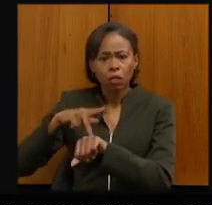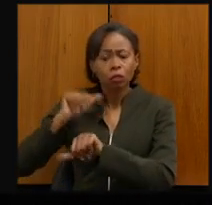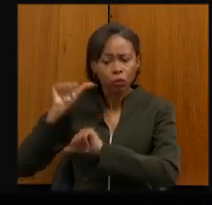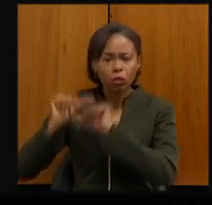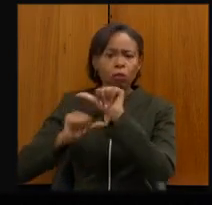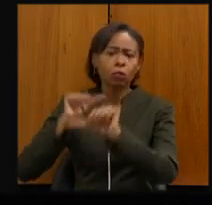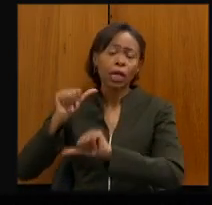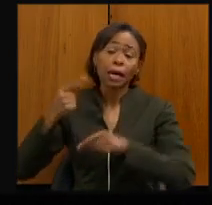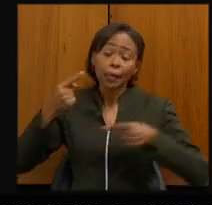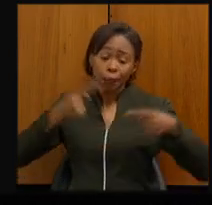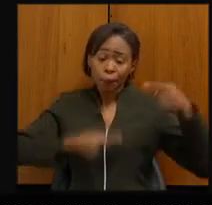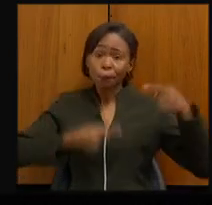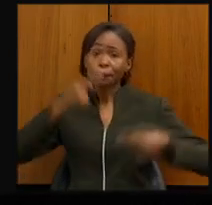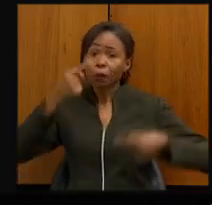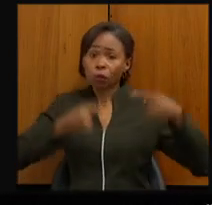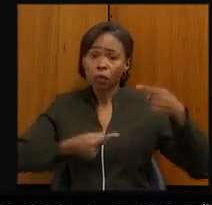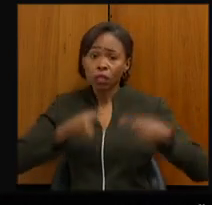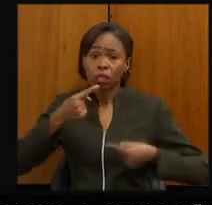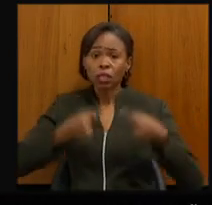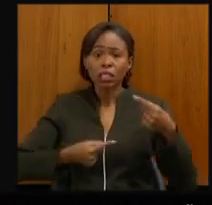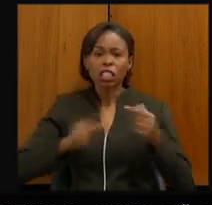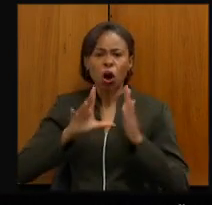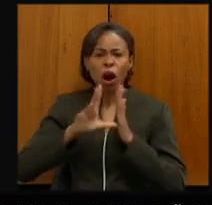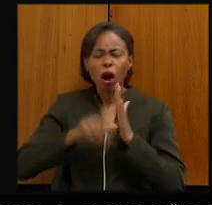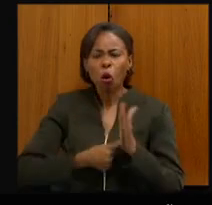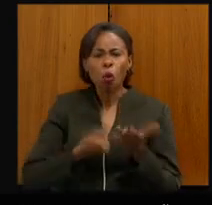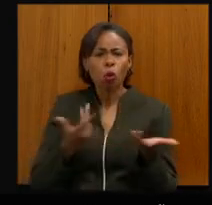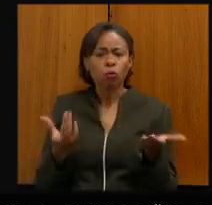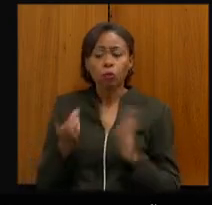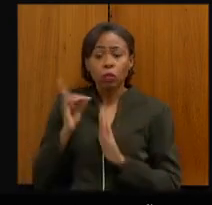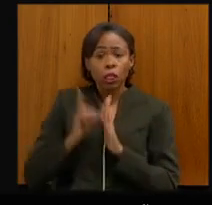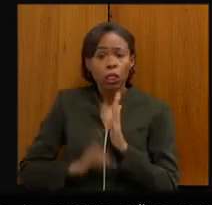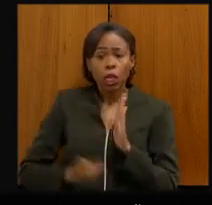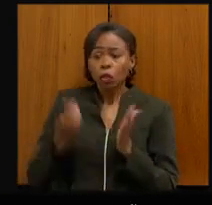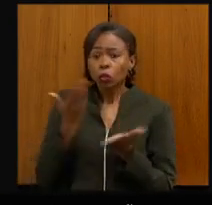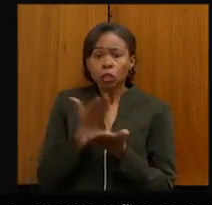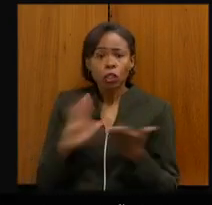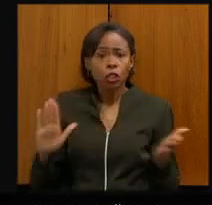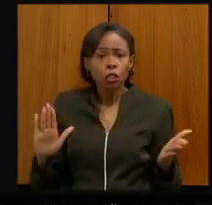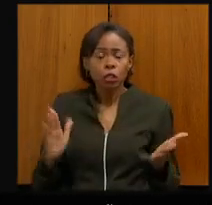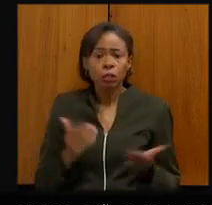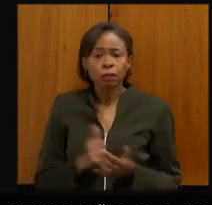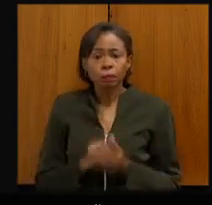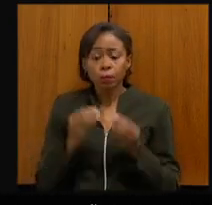Essa política de que o roubo de direito né